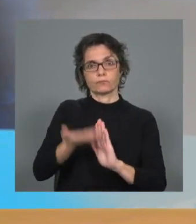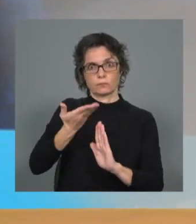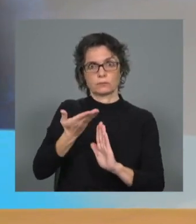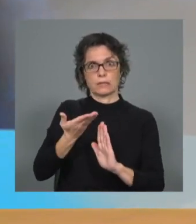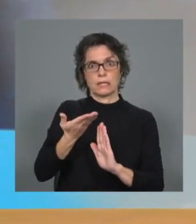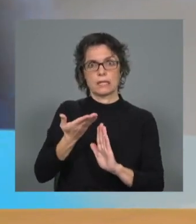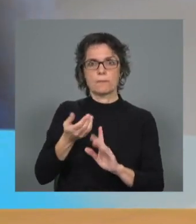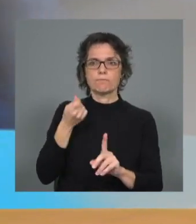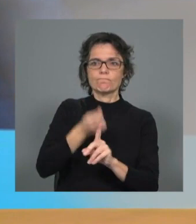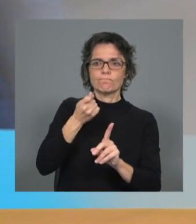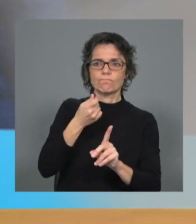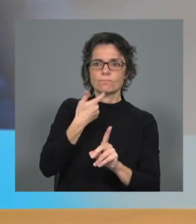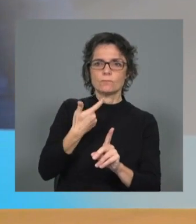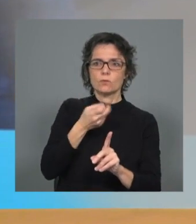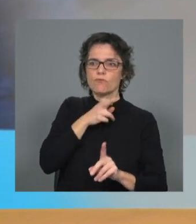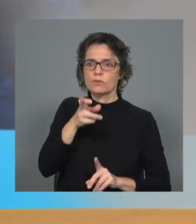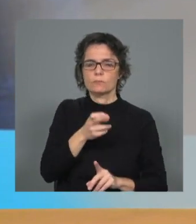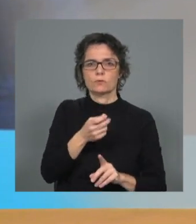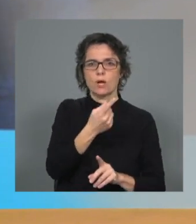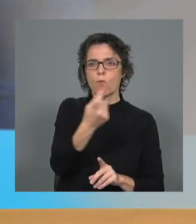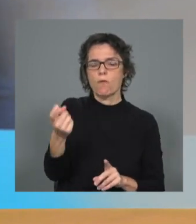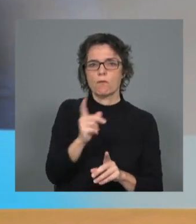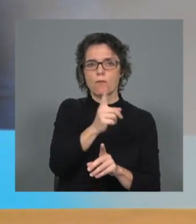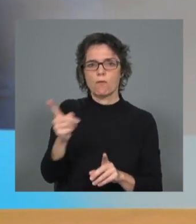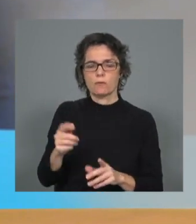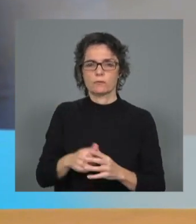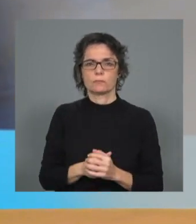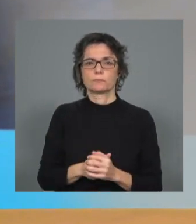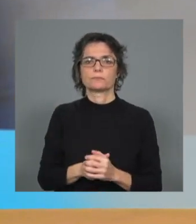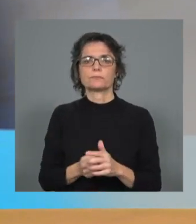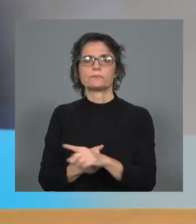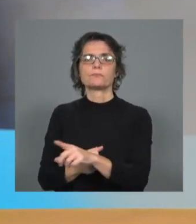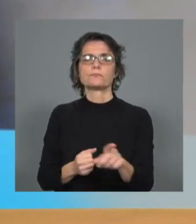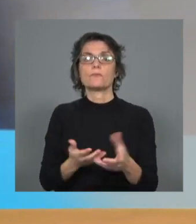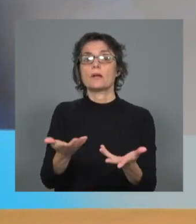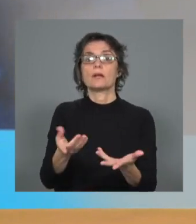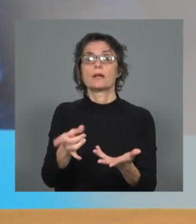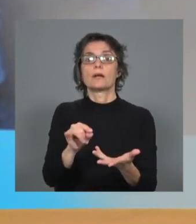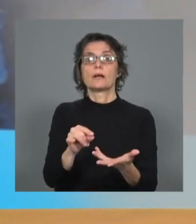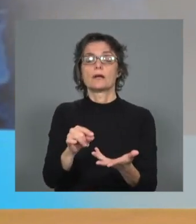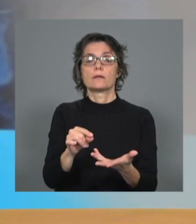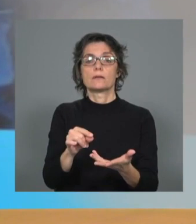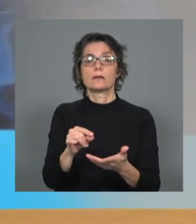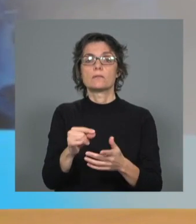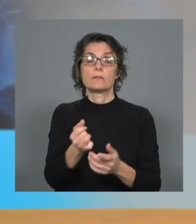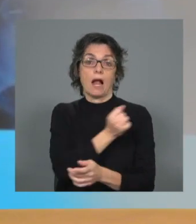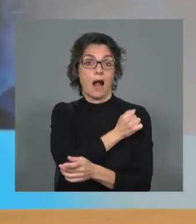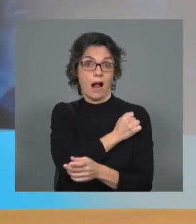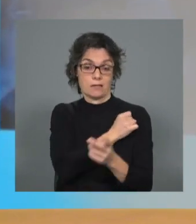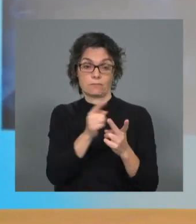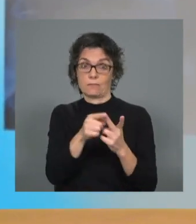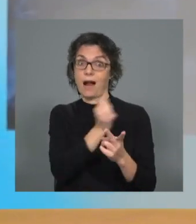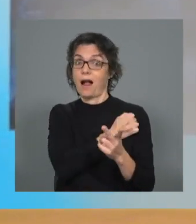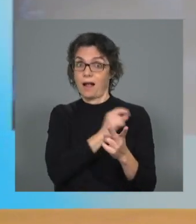agora tem e foram evidenciados também durante a pandemia. Mas também a questão da habitação é essencial